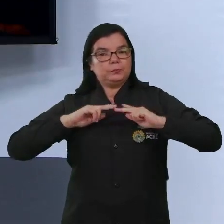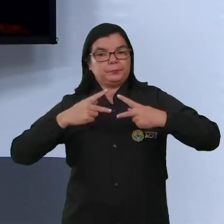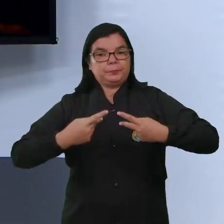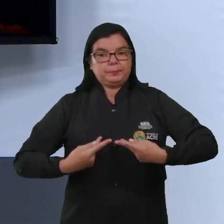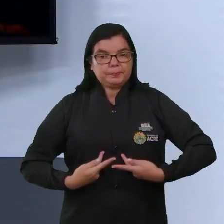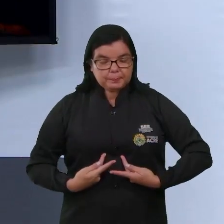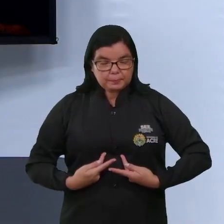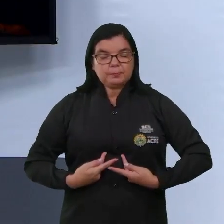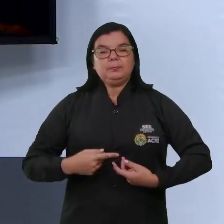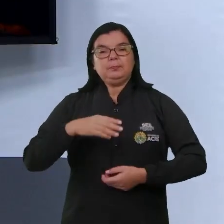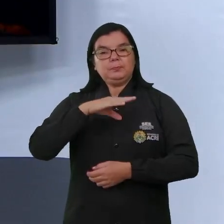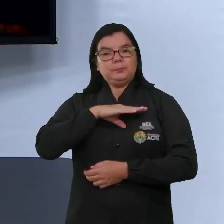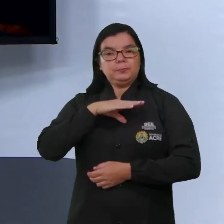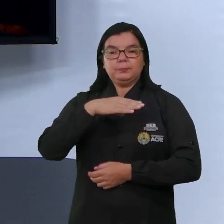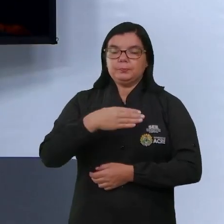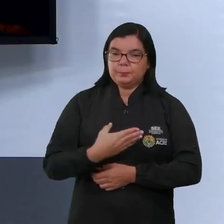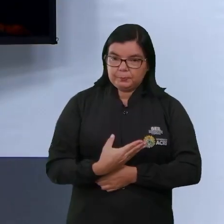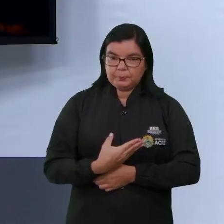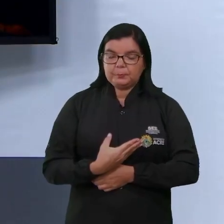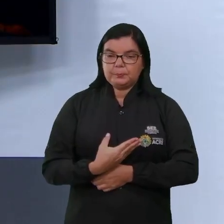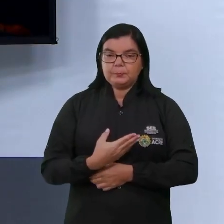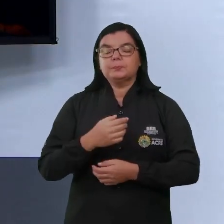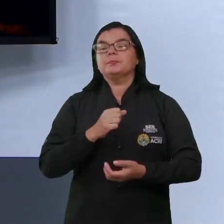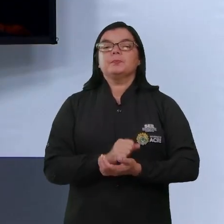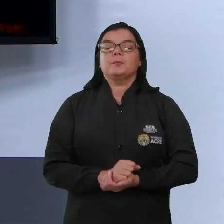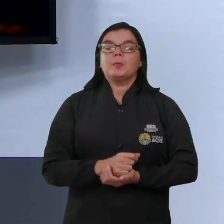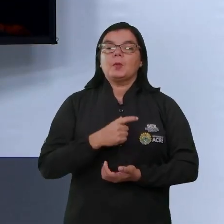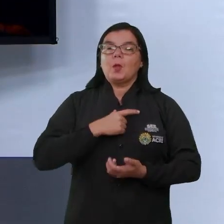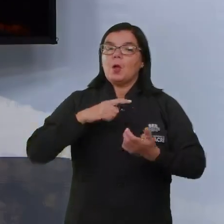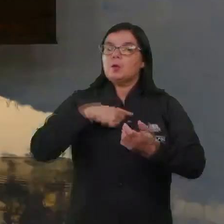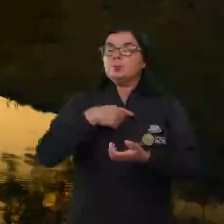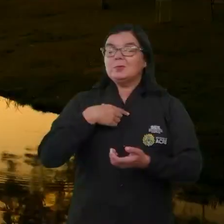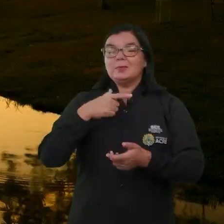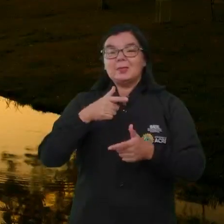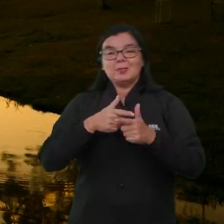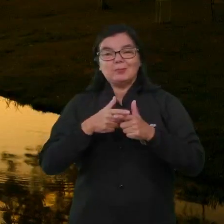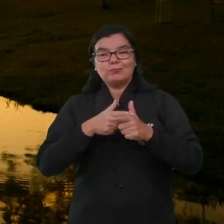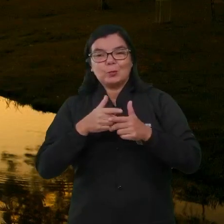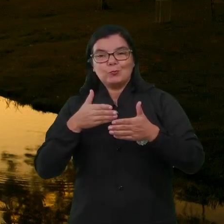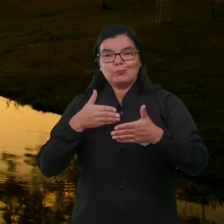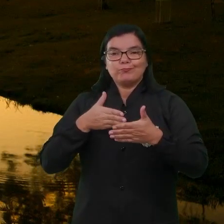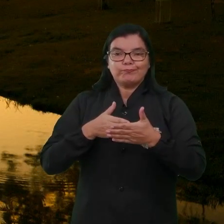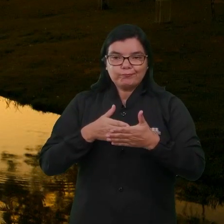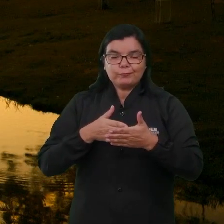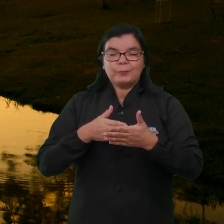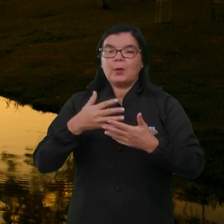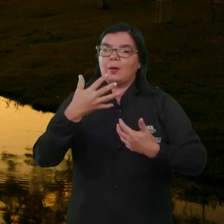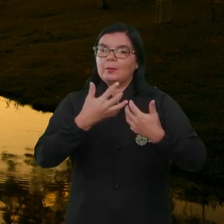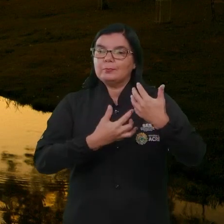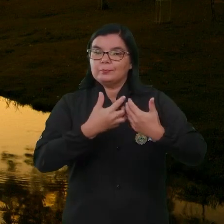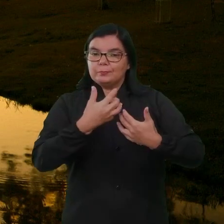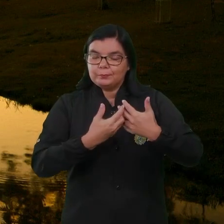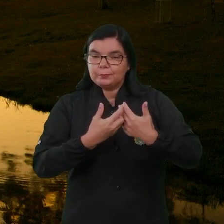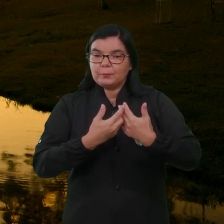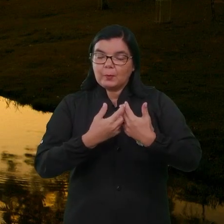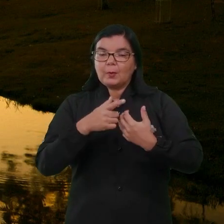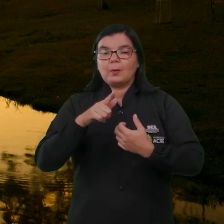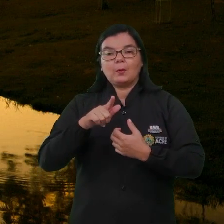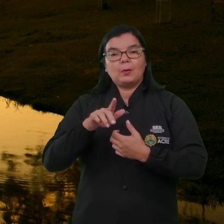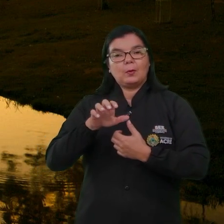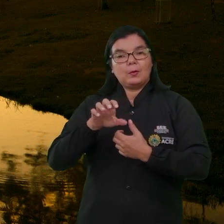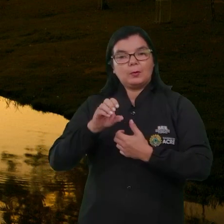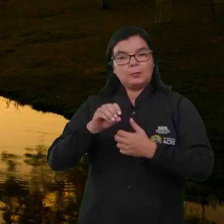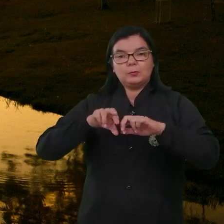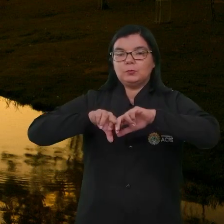são chamados de aspectos antropológicos, ambos interferem aí a geobiodiversidade